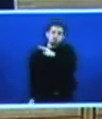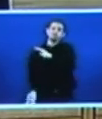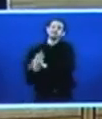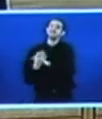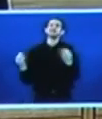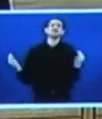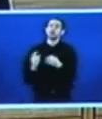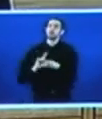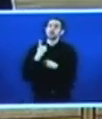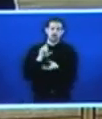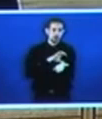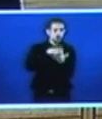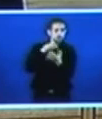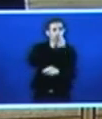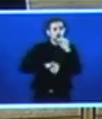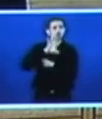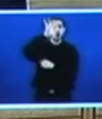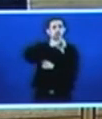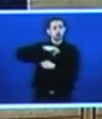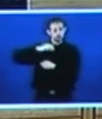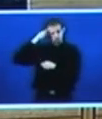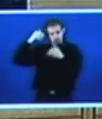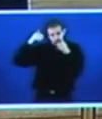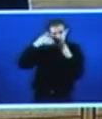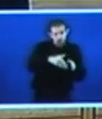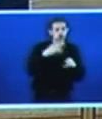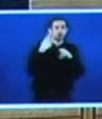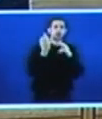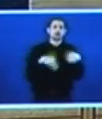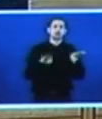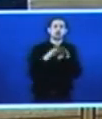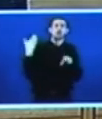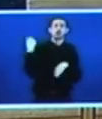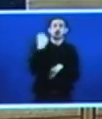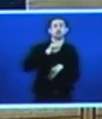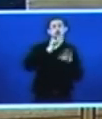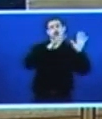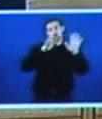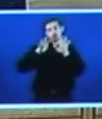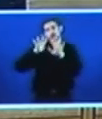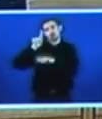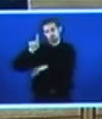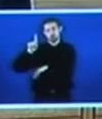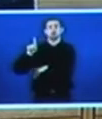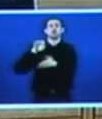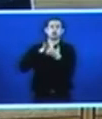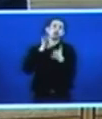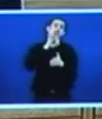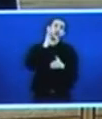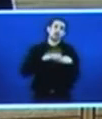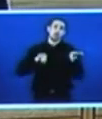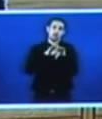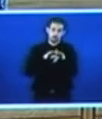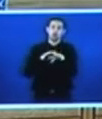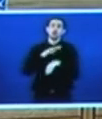primeiro organismo autonómico dedicado ás políticas de igualdade, 1991, Servicio Galego de Igualdade. Foi o goberno do